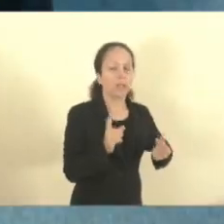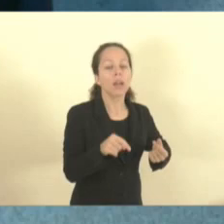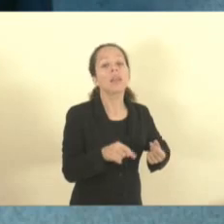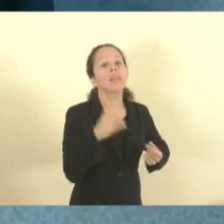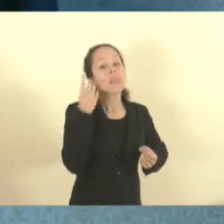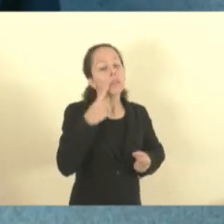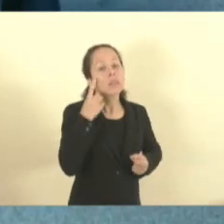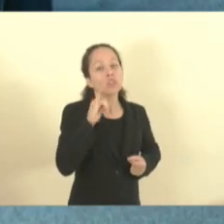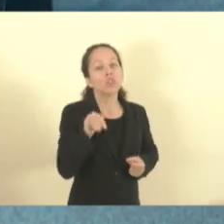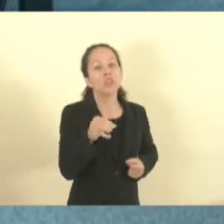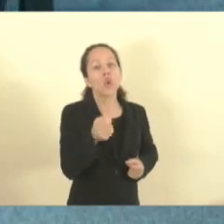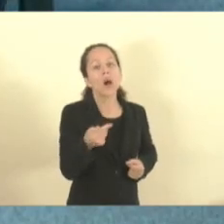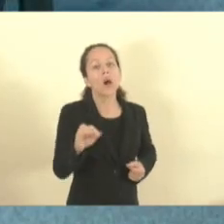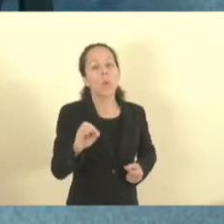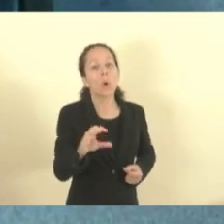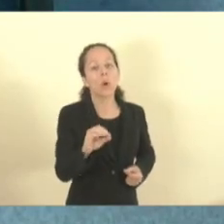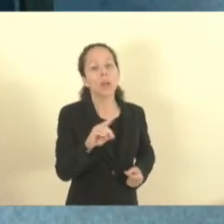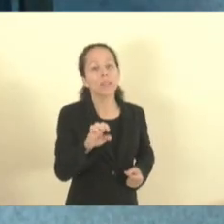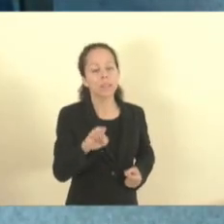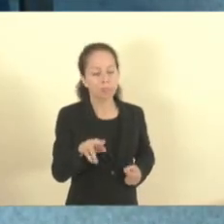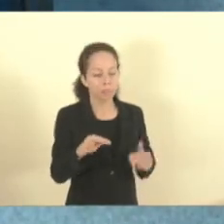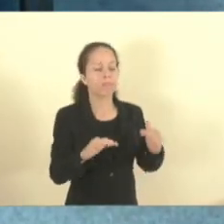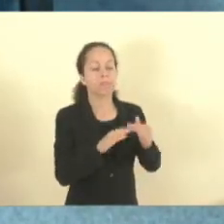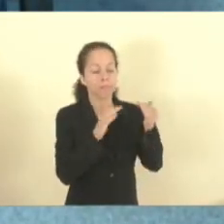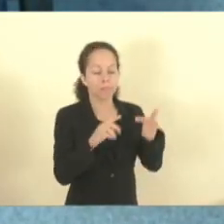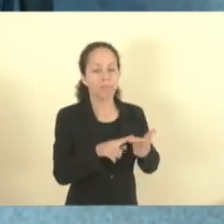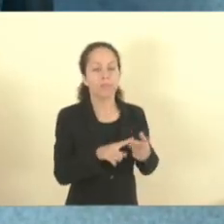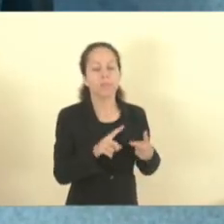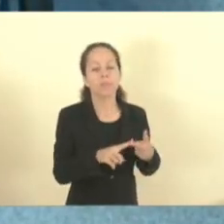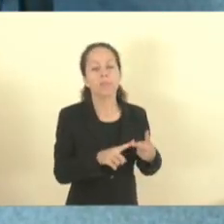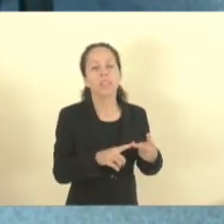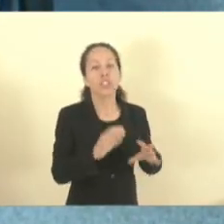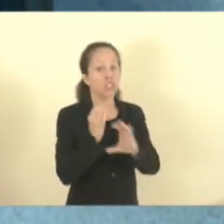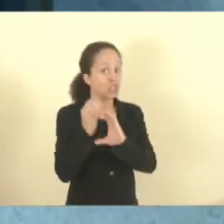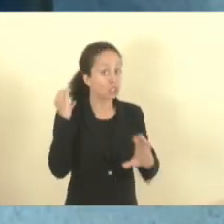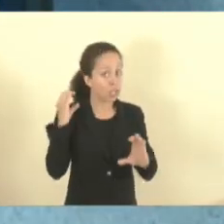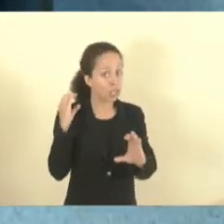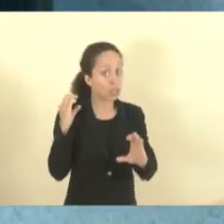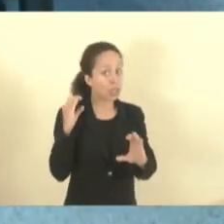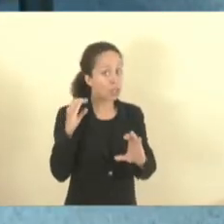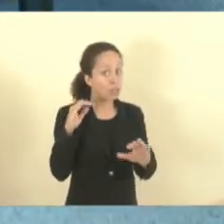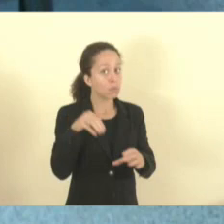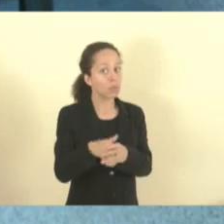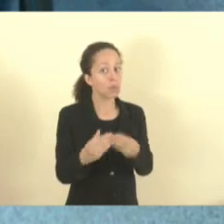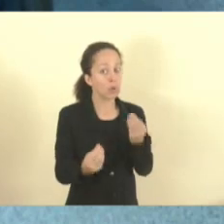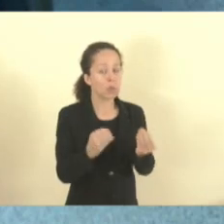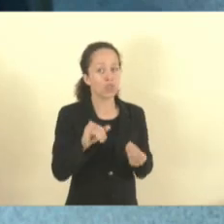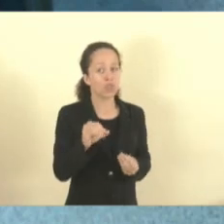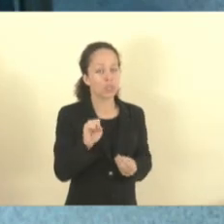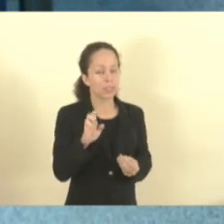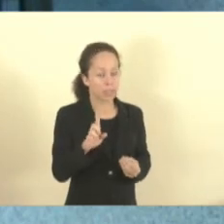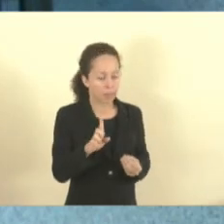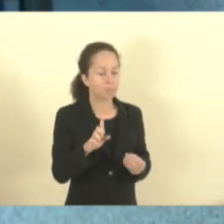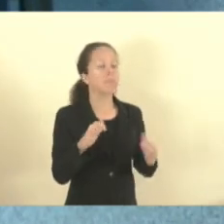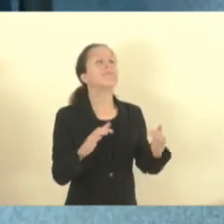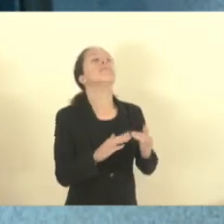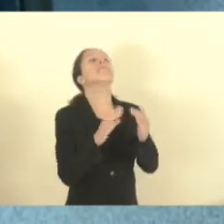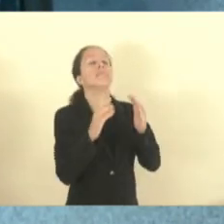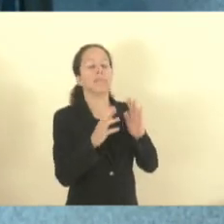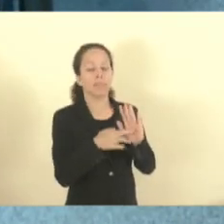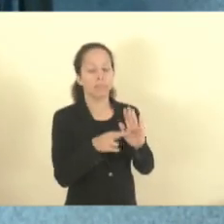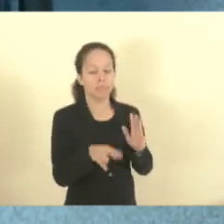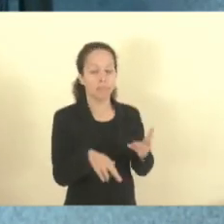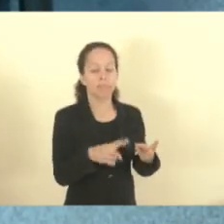Coser, com relator deputado engenheiro José Esmeraldo. Com o relator, muito obrigado.